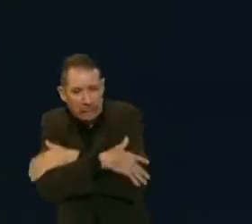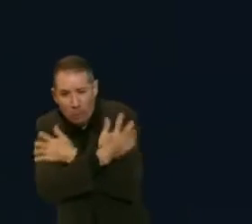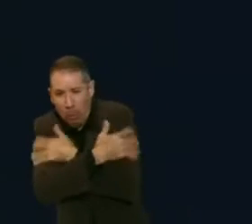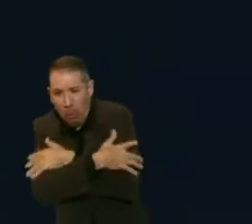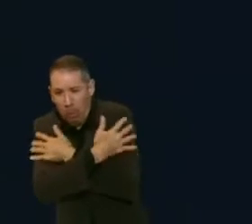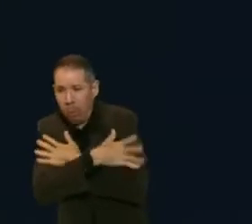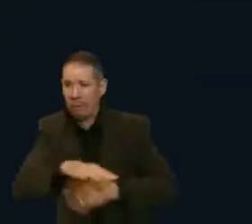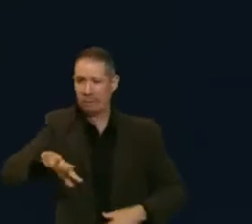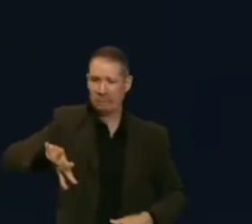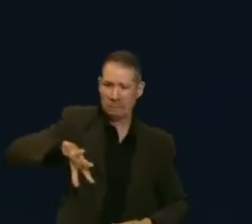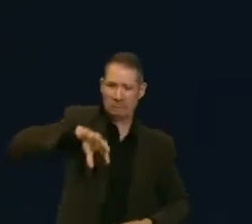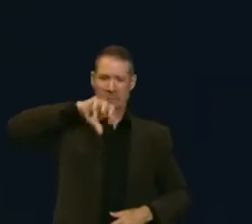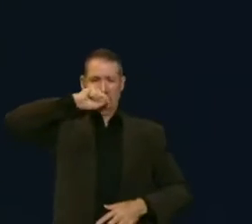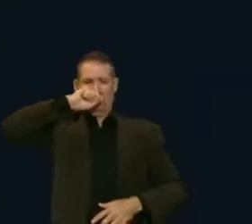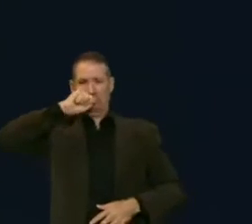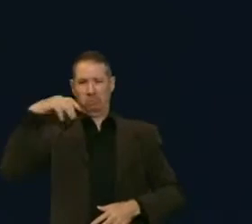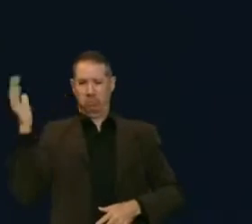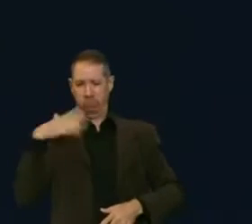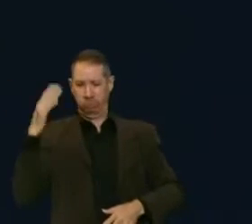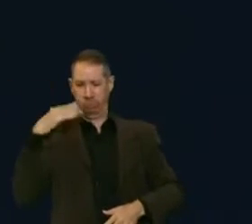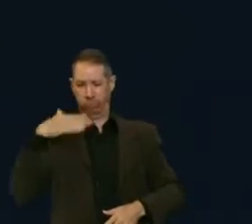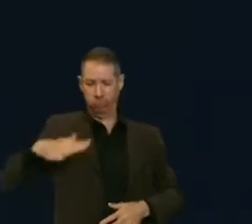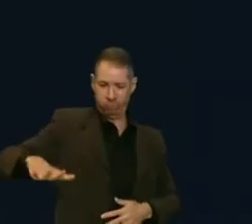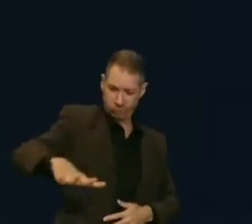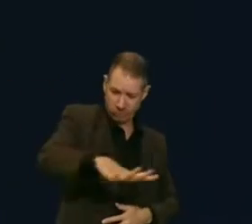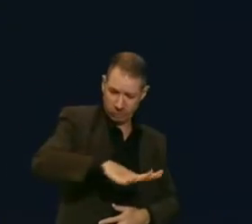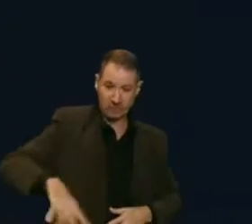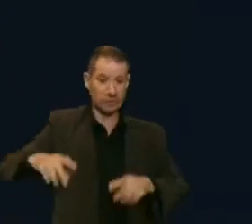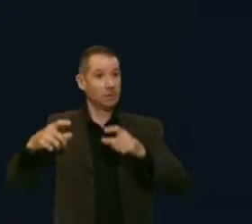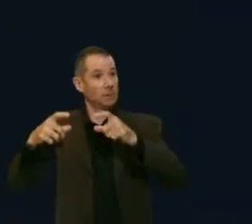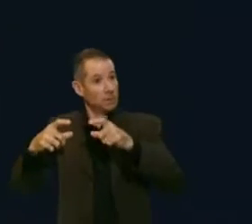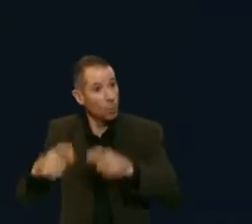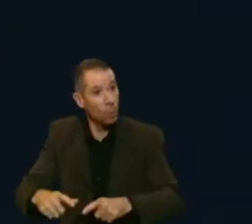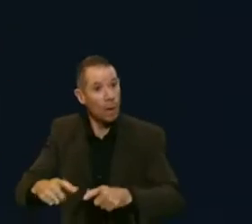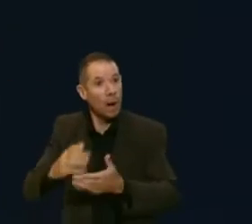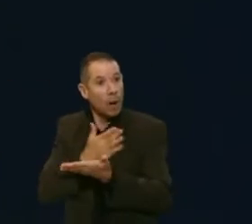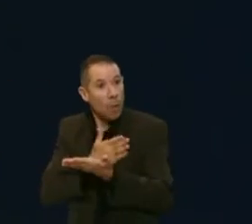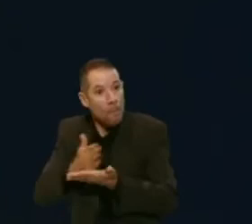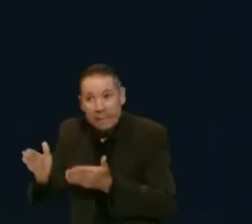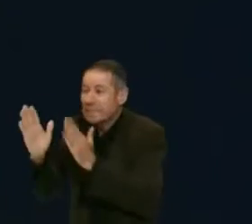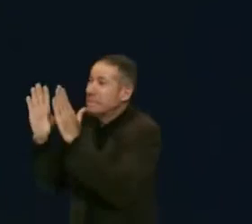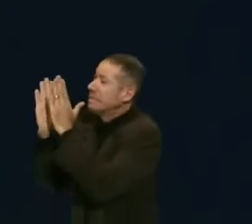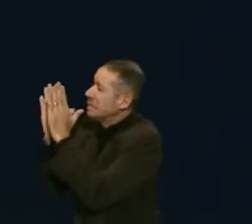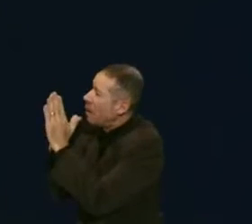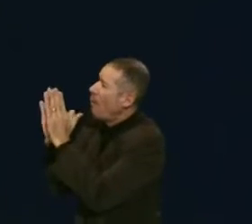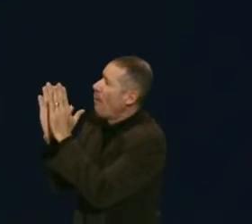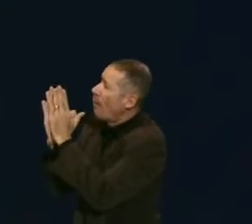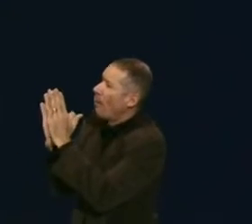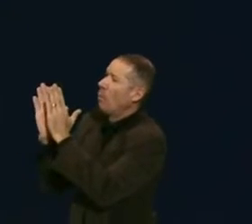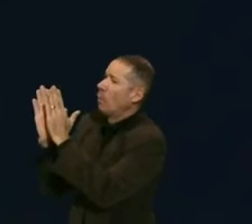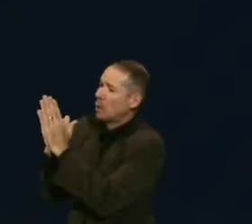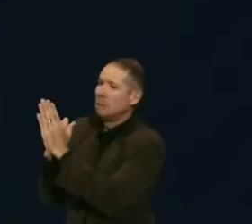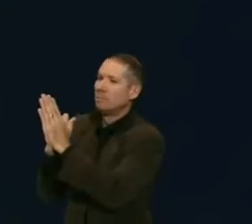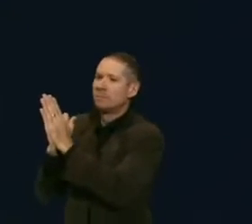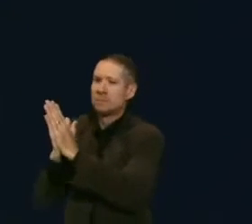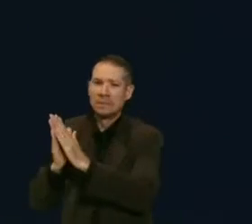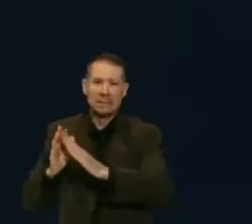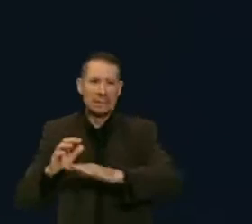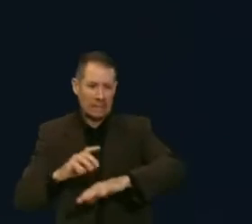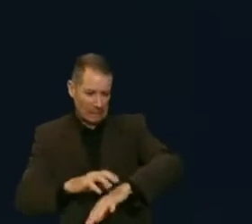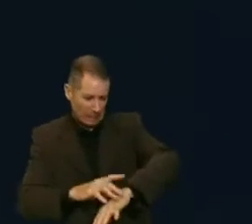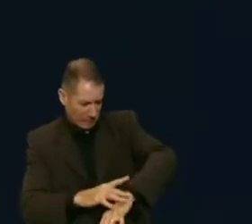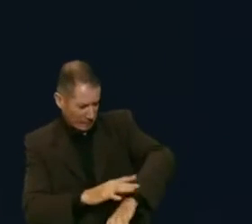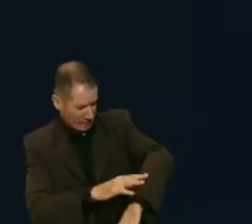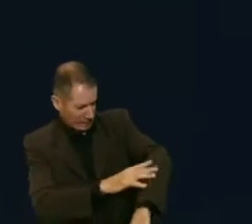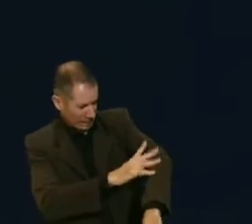mal cheirosa. E é neste lugar que ele começa a orar. As feridas ainda